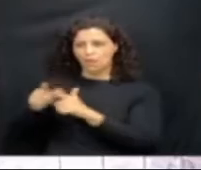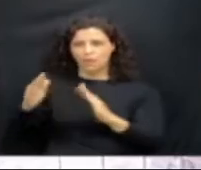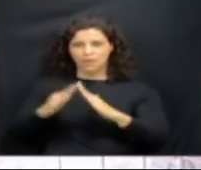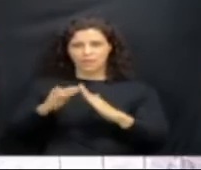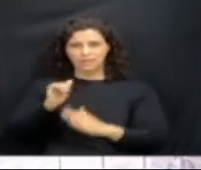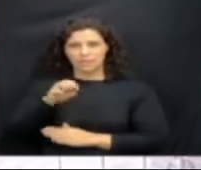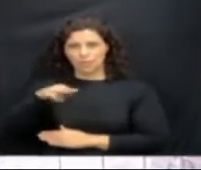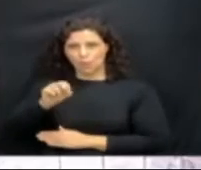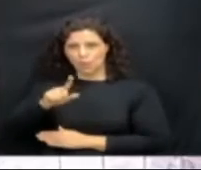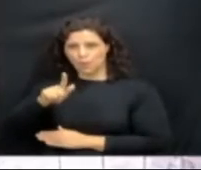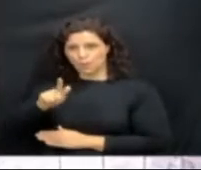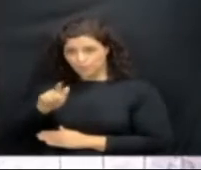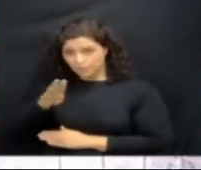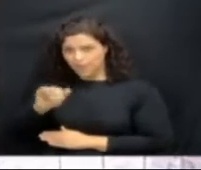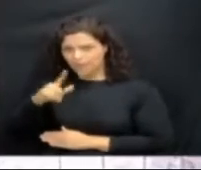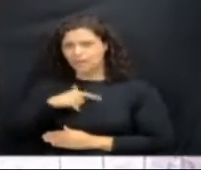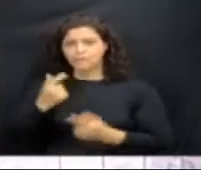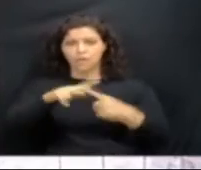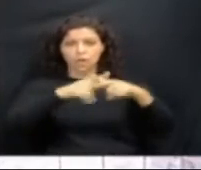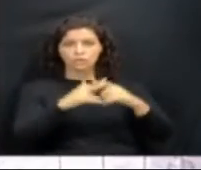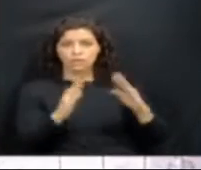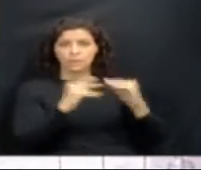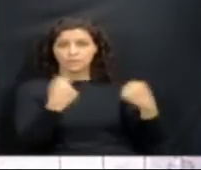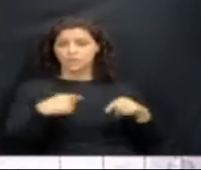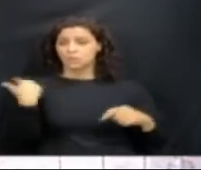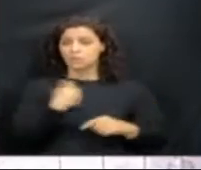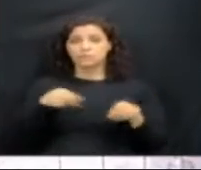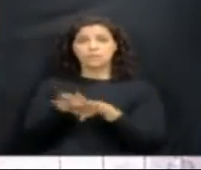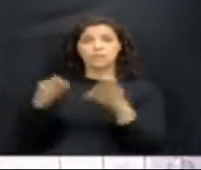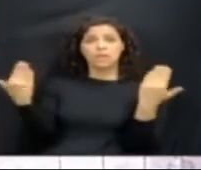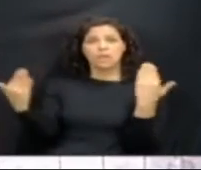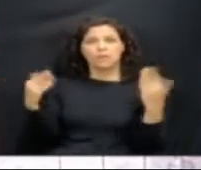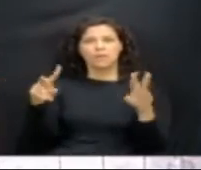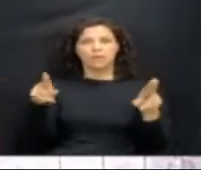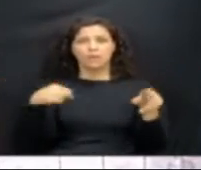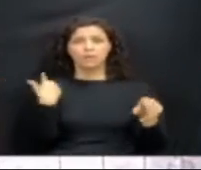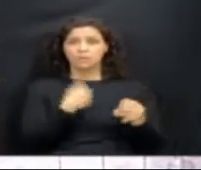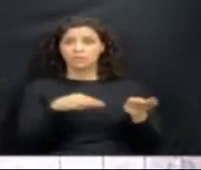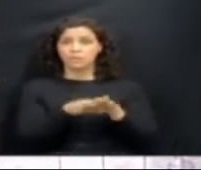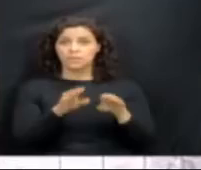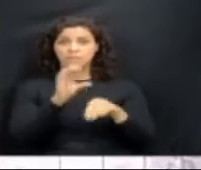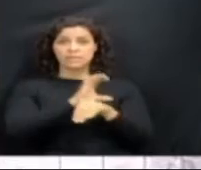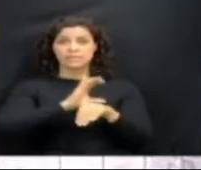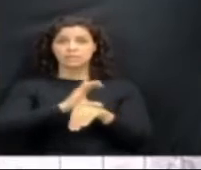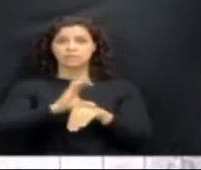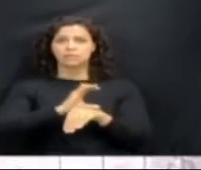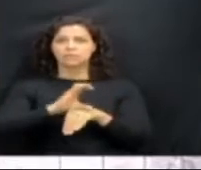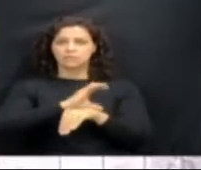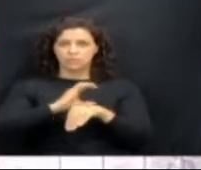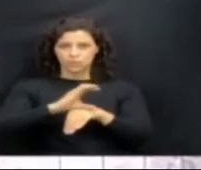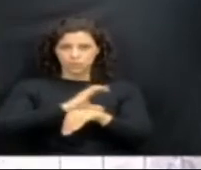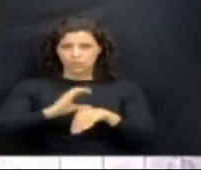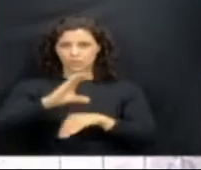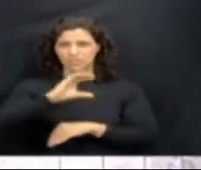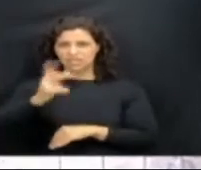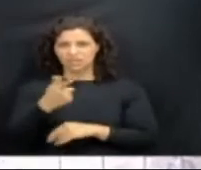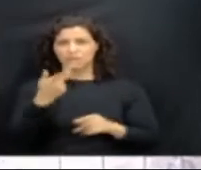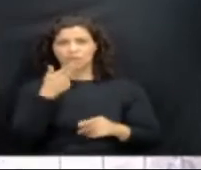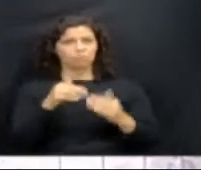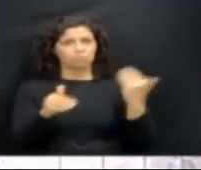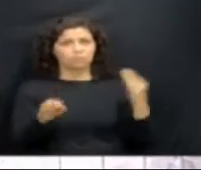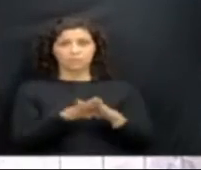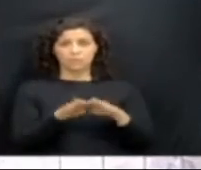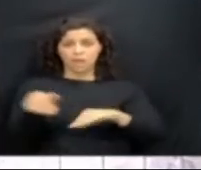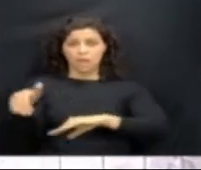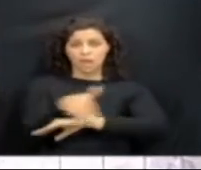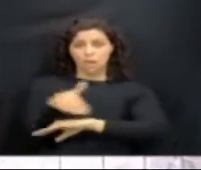isso, mas segundo a CCJ é incompatível. Como é incompatível, deputado Romanelli, que as estradas